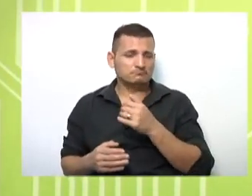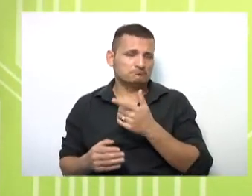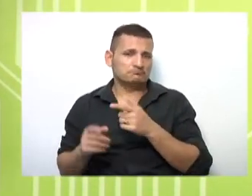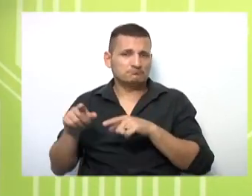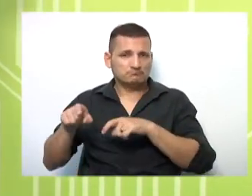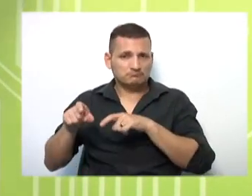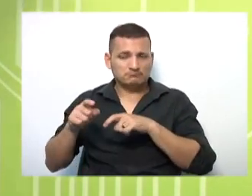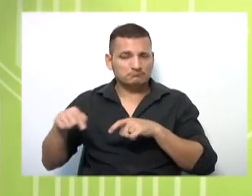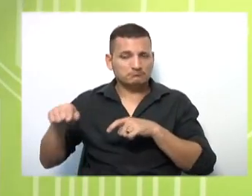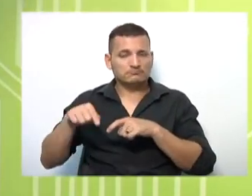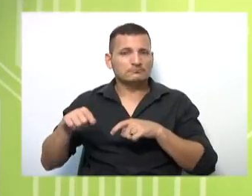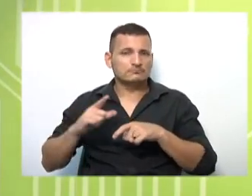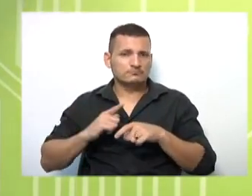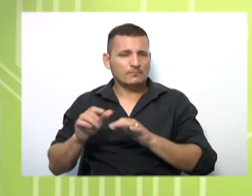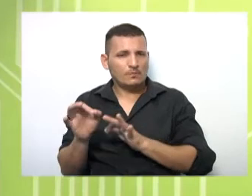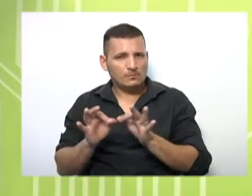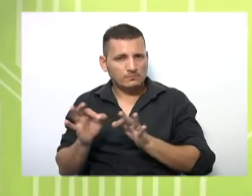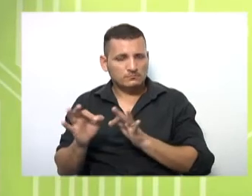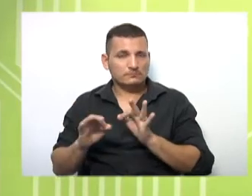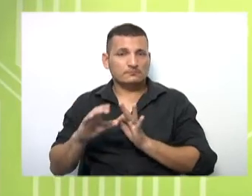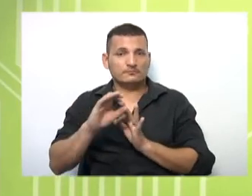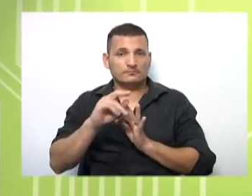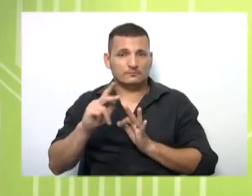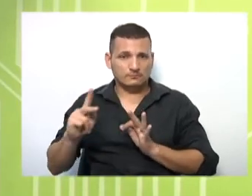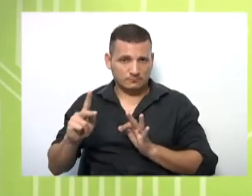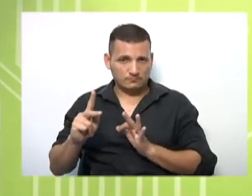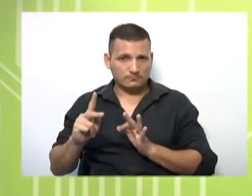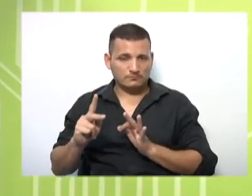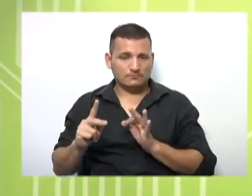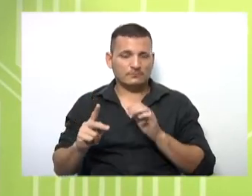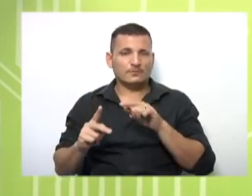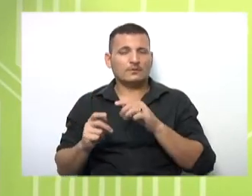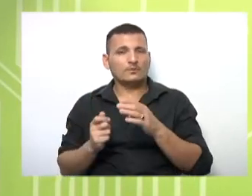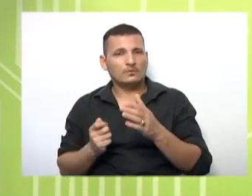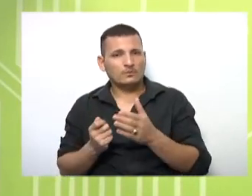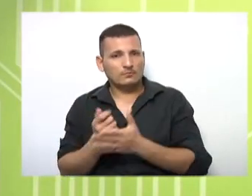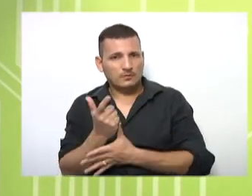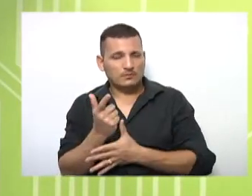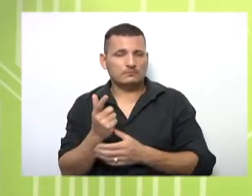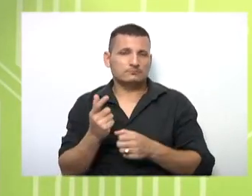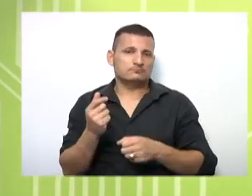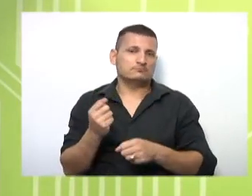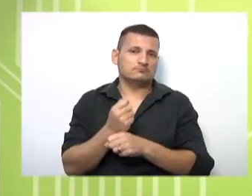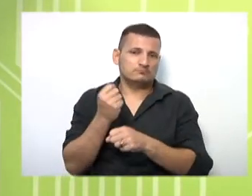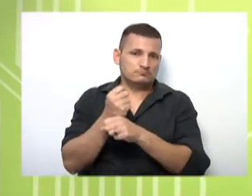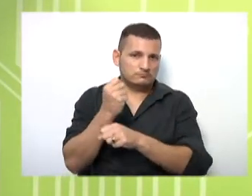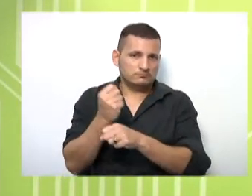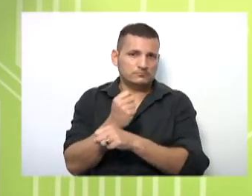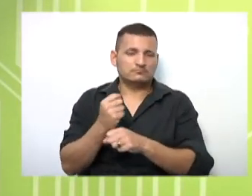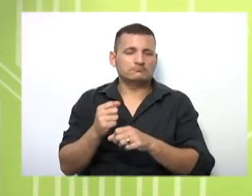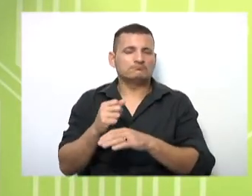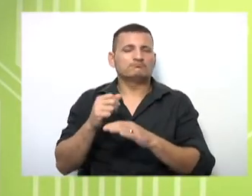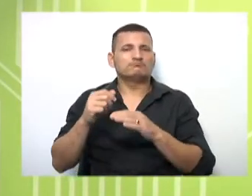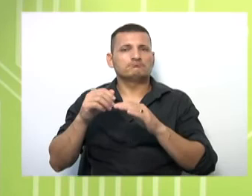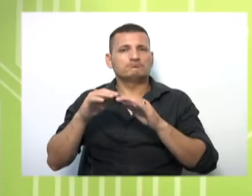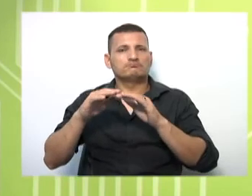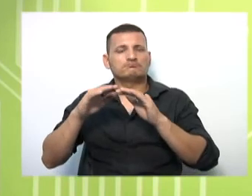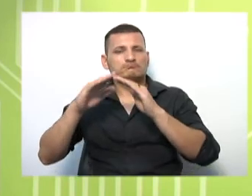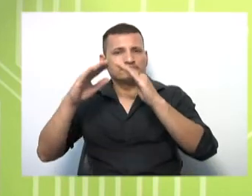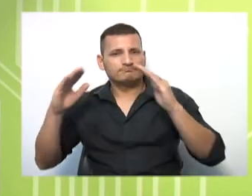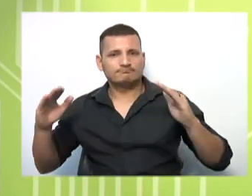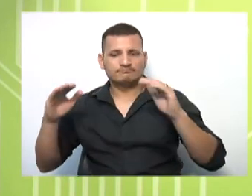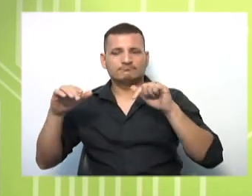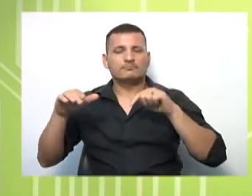se organizam numa cooperativa agropecuária para comprar, para construir instalações adequadas de armazenamento de